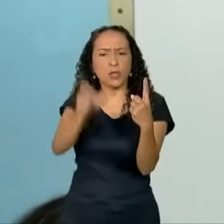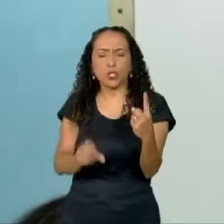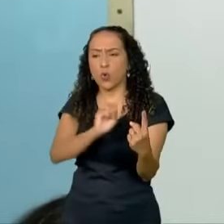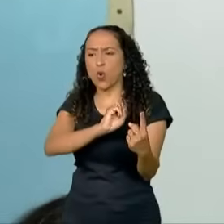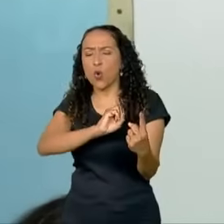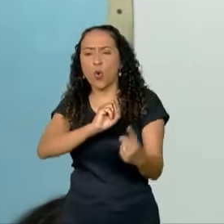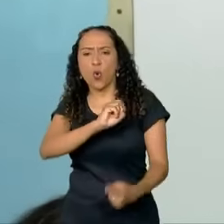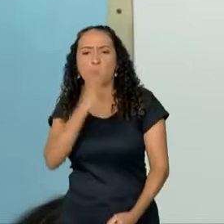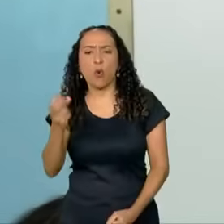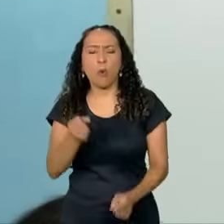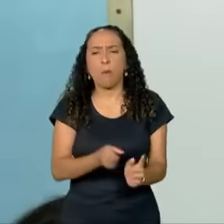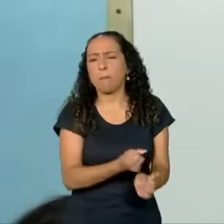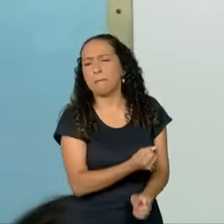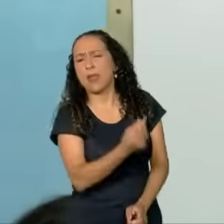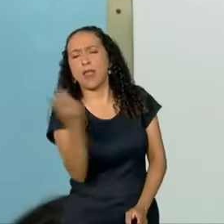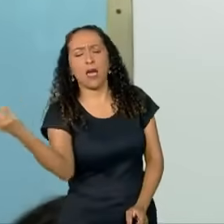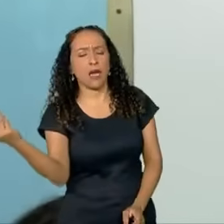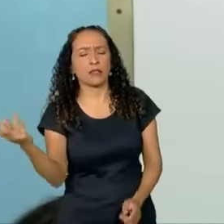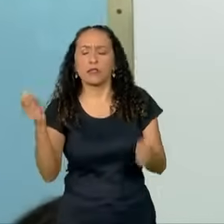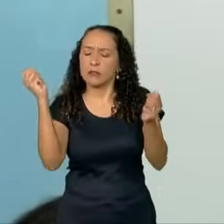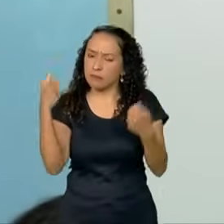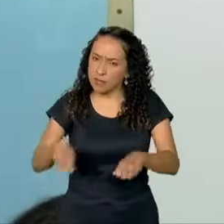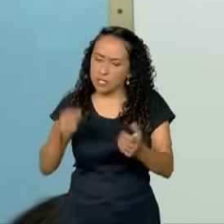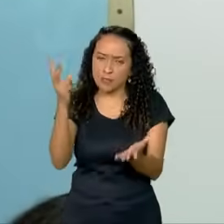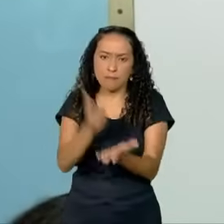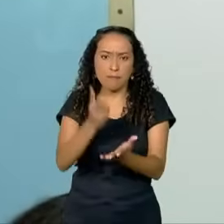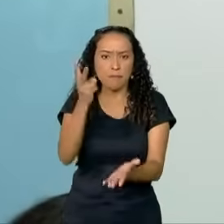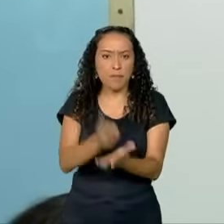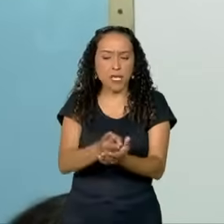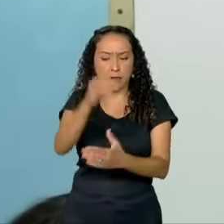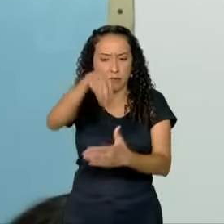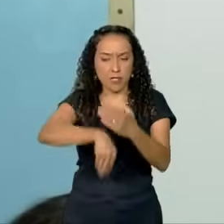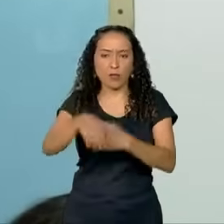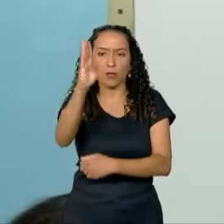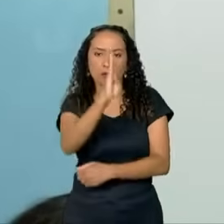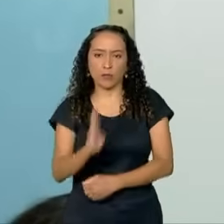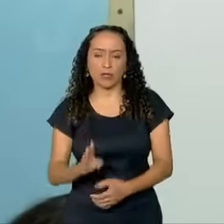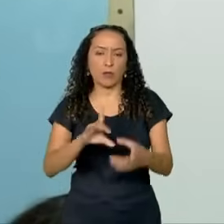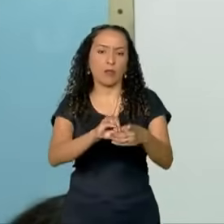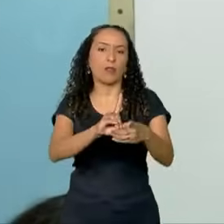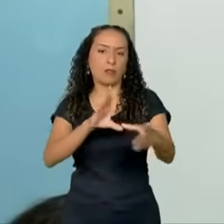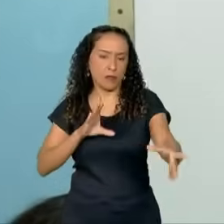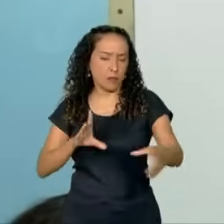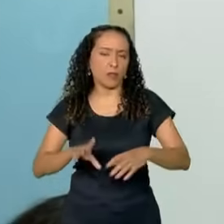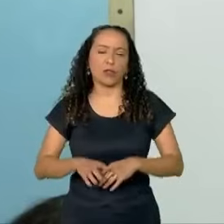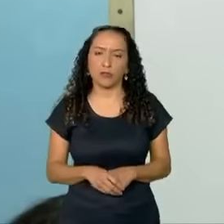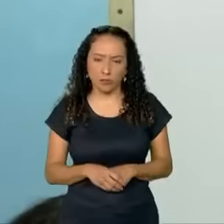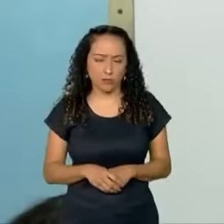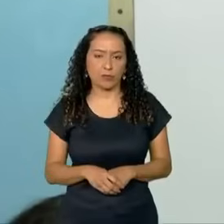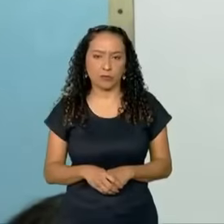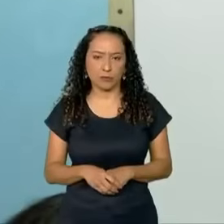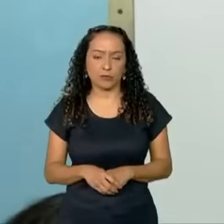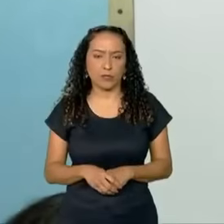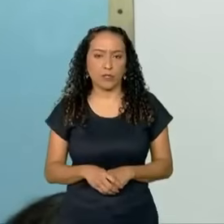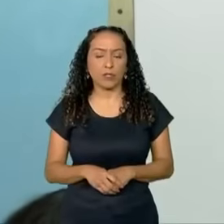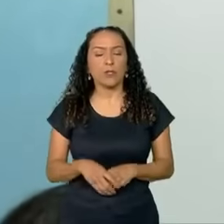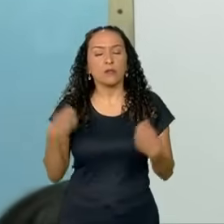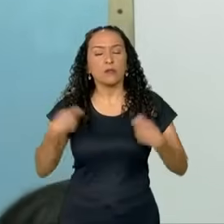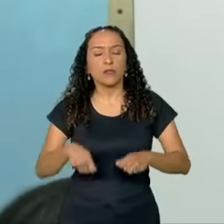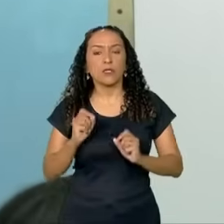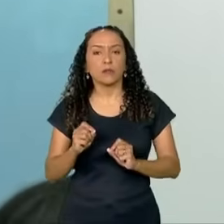milhares de pessoas, tem que ser o mesmo dentro de um país democrático. Nós temos que